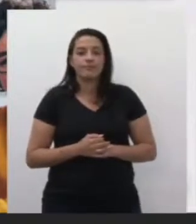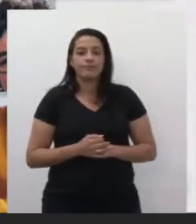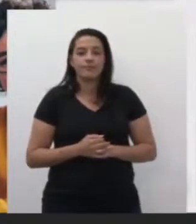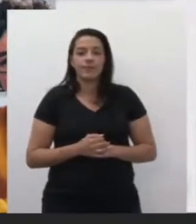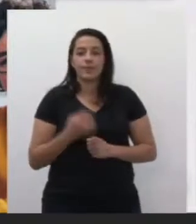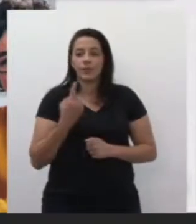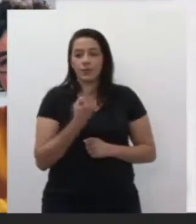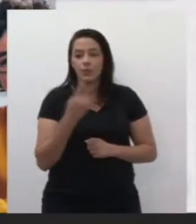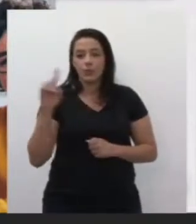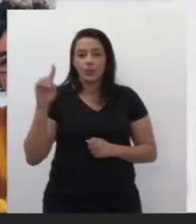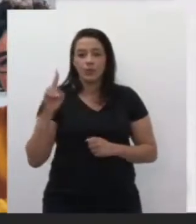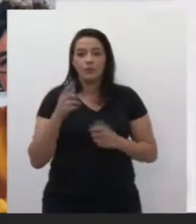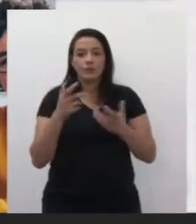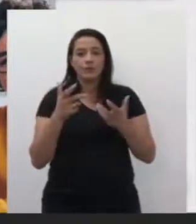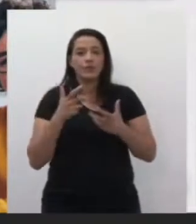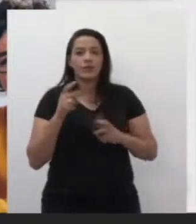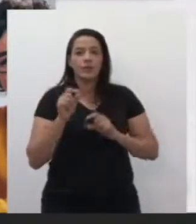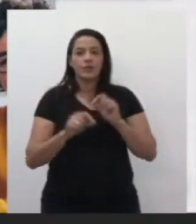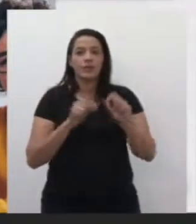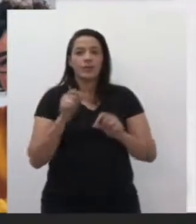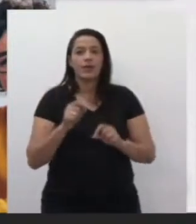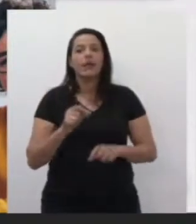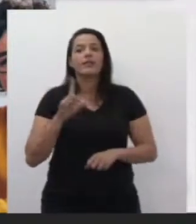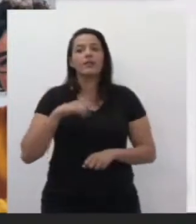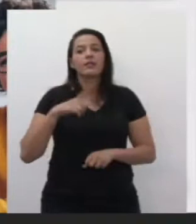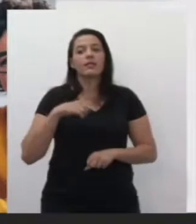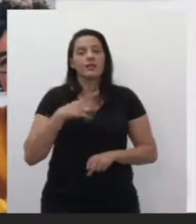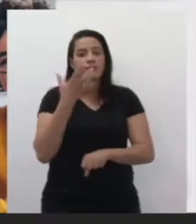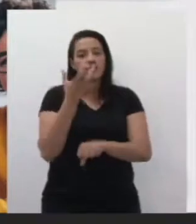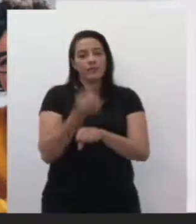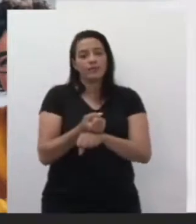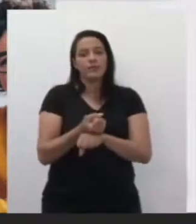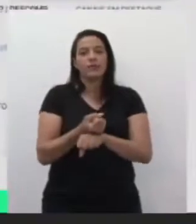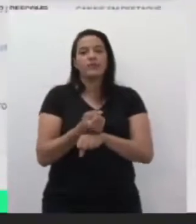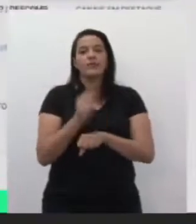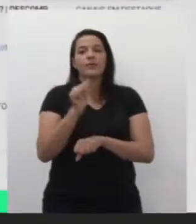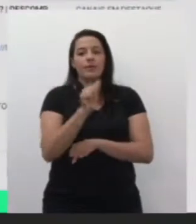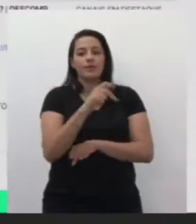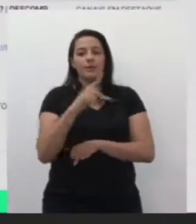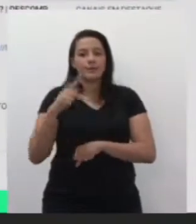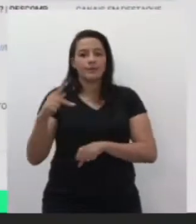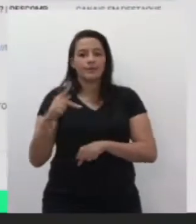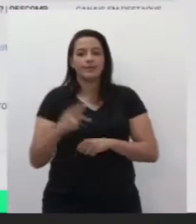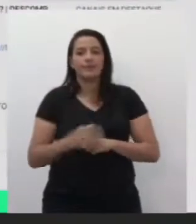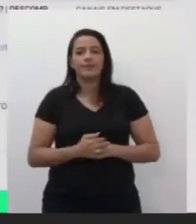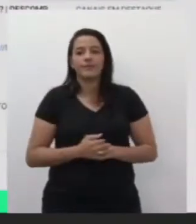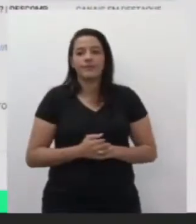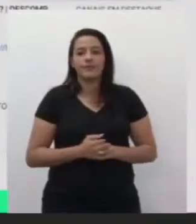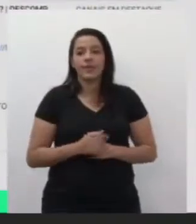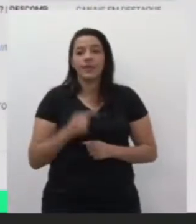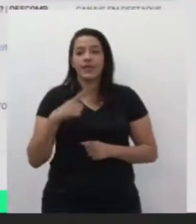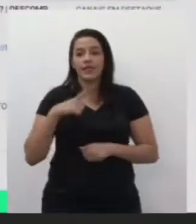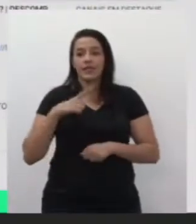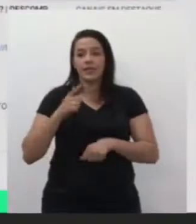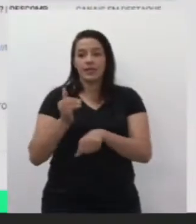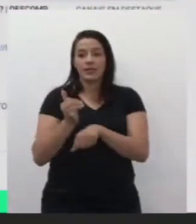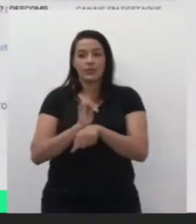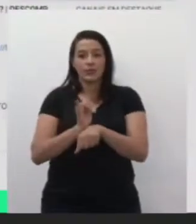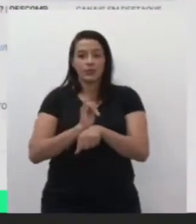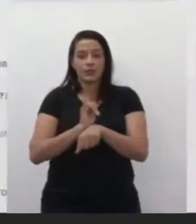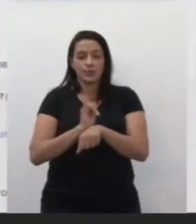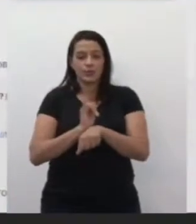por último, eu queria falar sobre o nosso aplicativo. Antes do aplicativo, eu vou mostrar aqui o nosso YouTube, né? Como eu falei